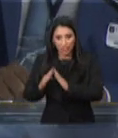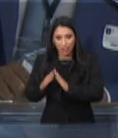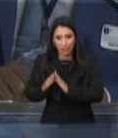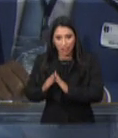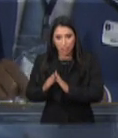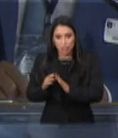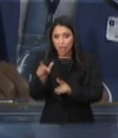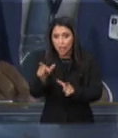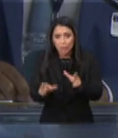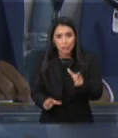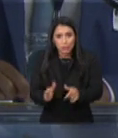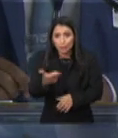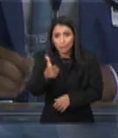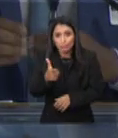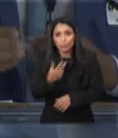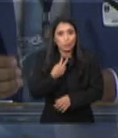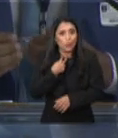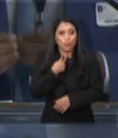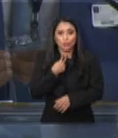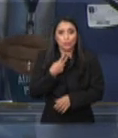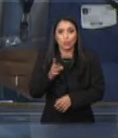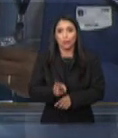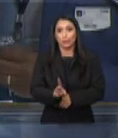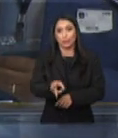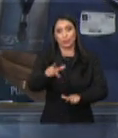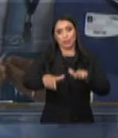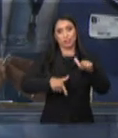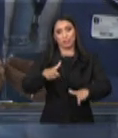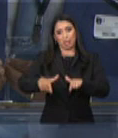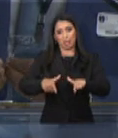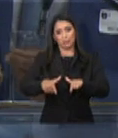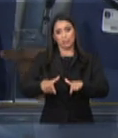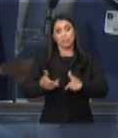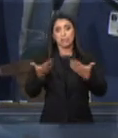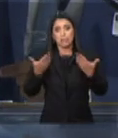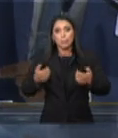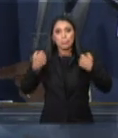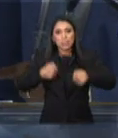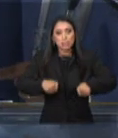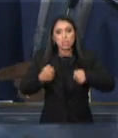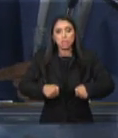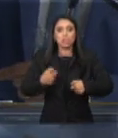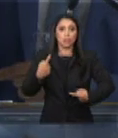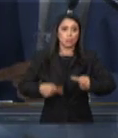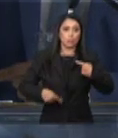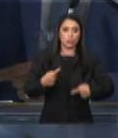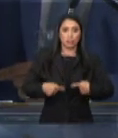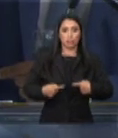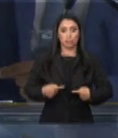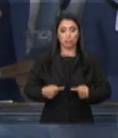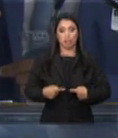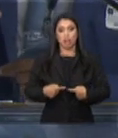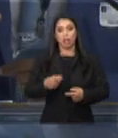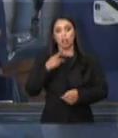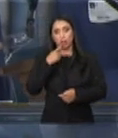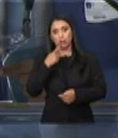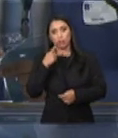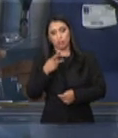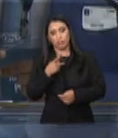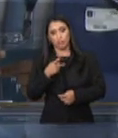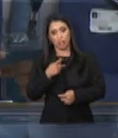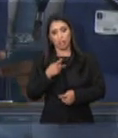moradia a pessoa não permanece no trabalho então é fundamental criarmos políticas para isso E aí eu preciso falar dessa coisa da